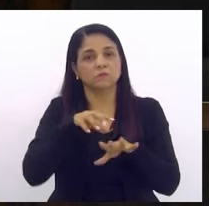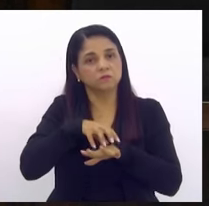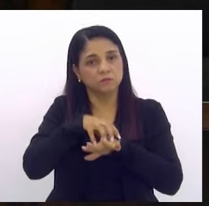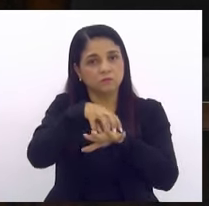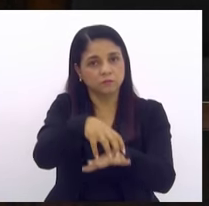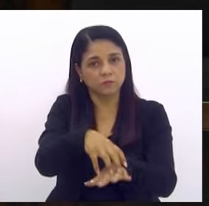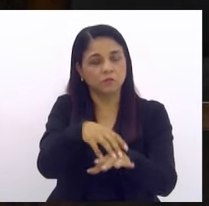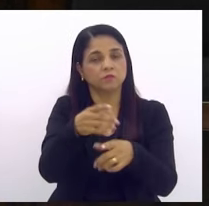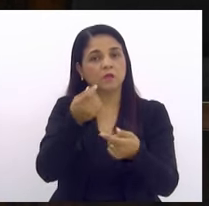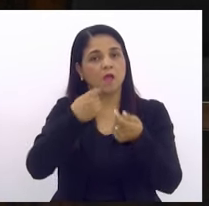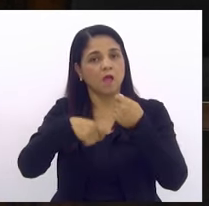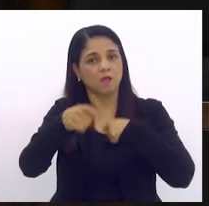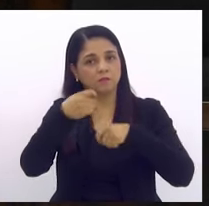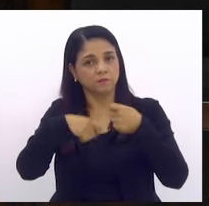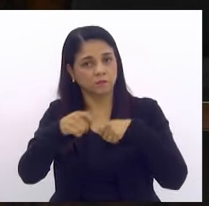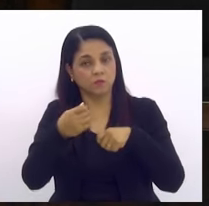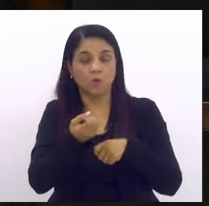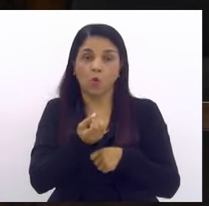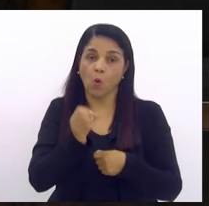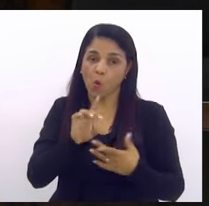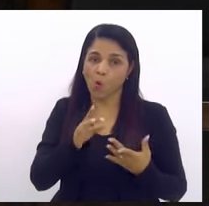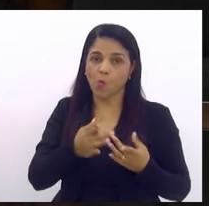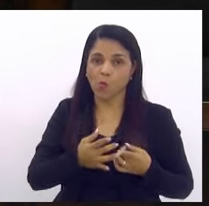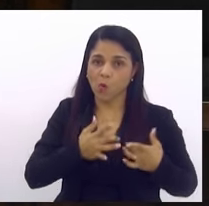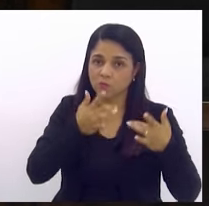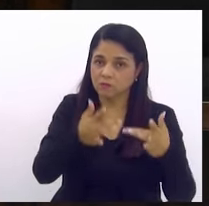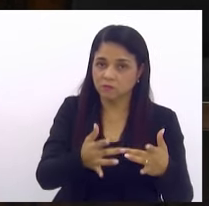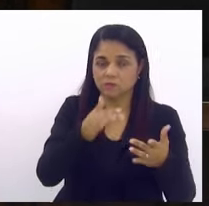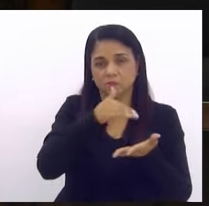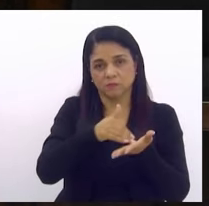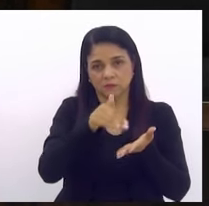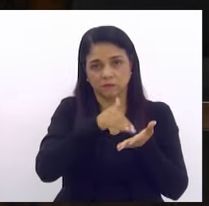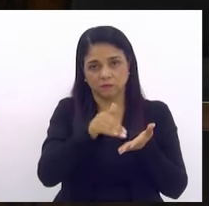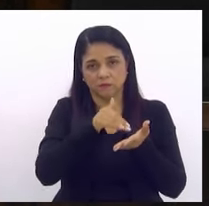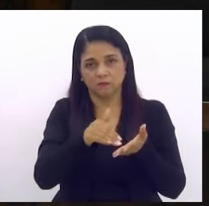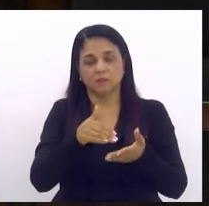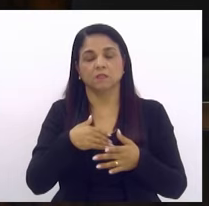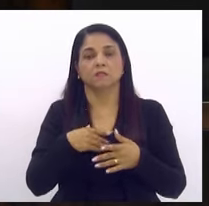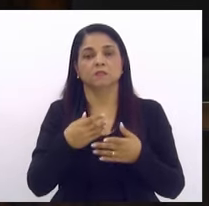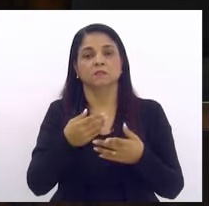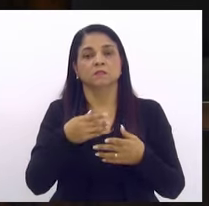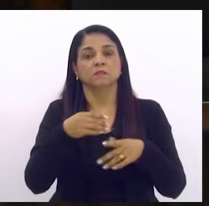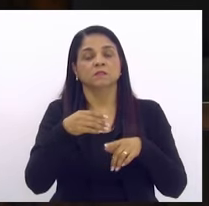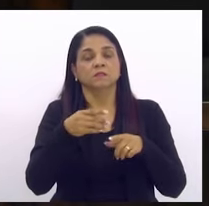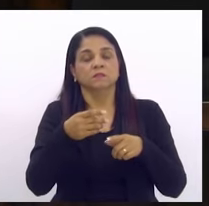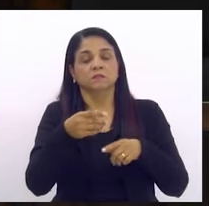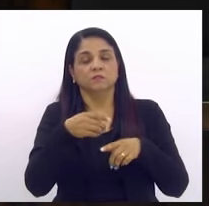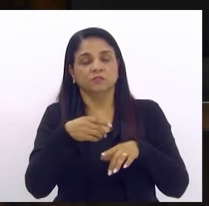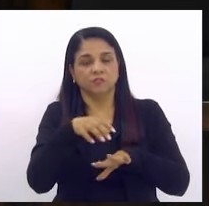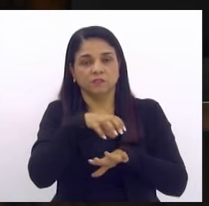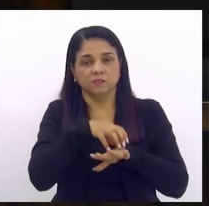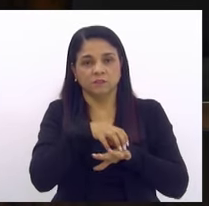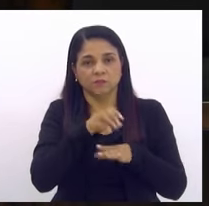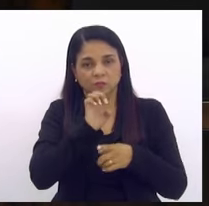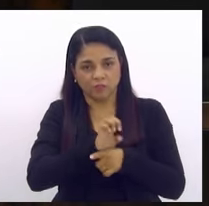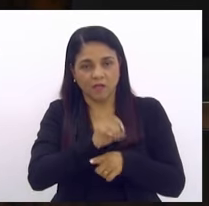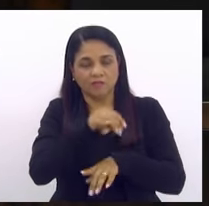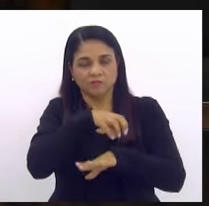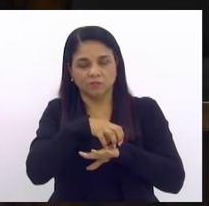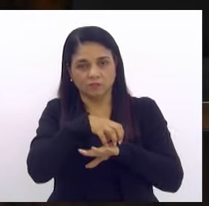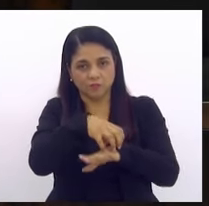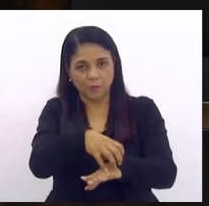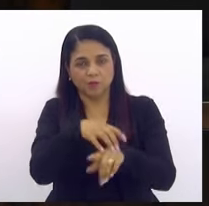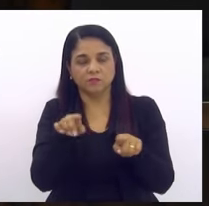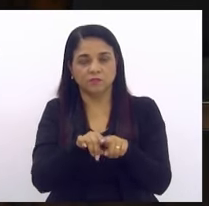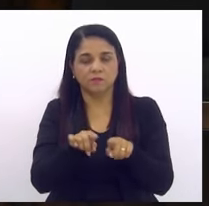transportes administrados e ou concedidos pela Secretaria de Estado de Transporte, para garantir o